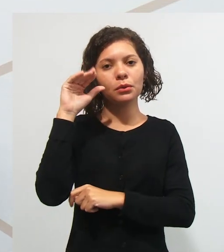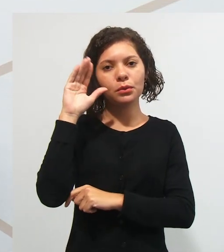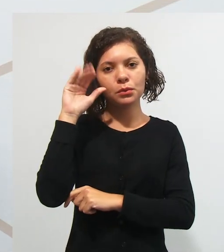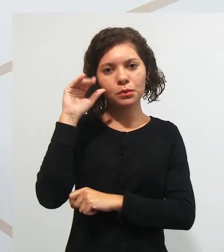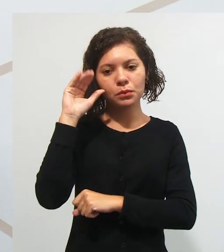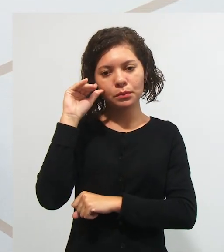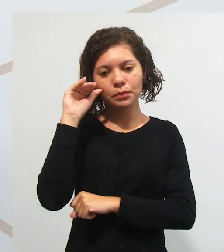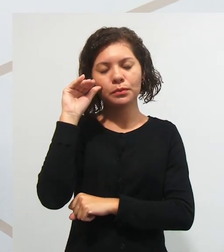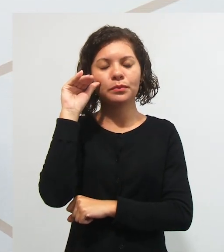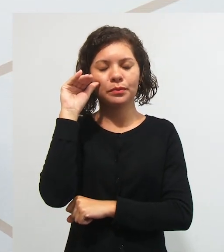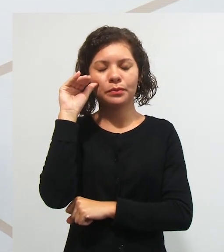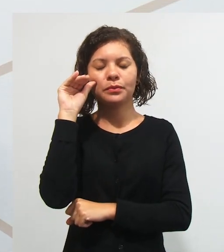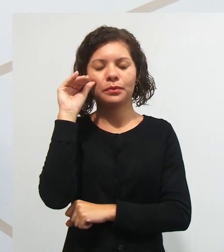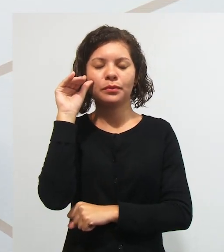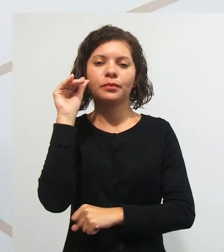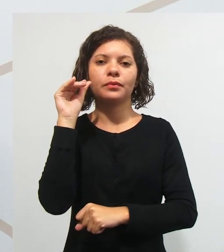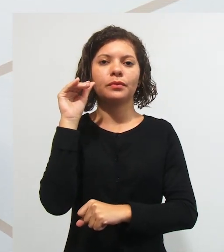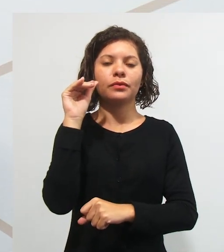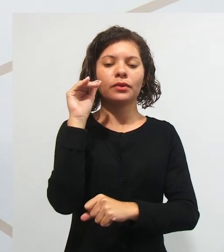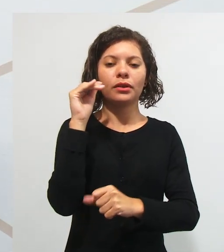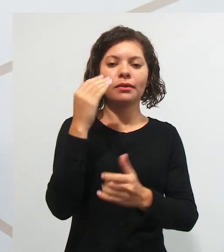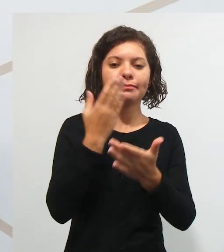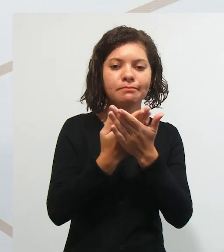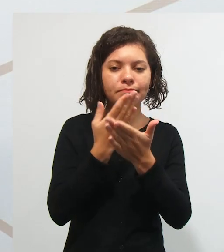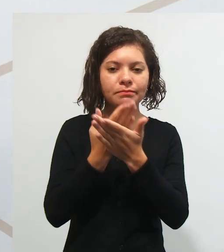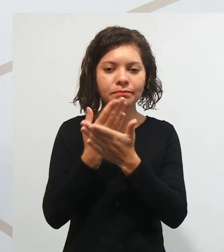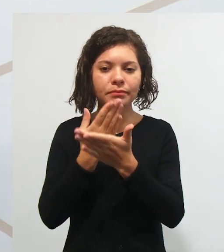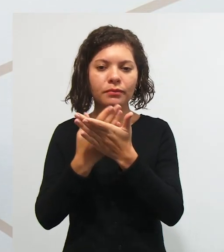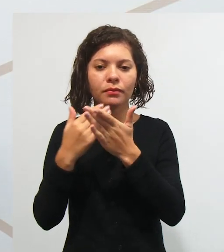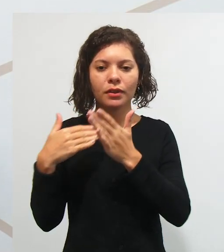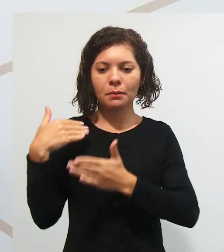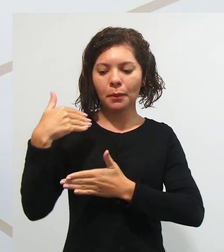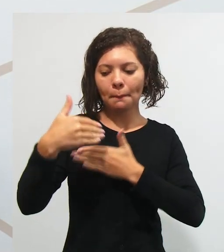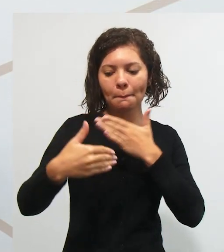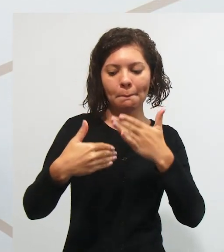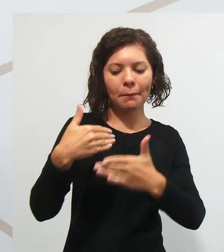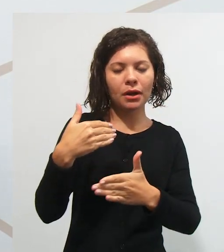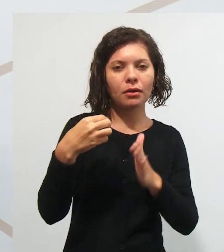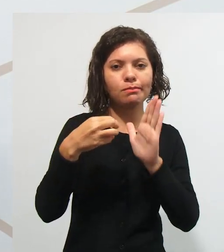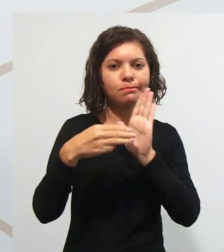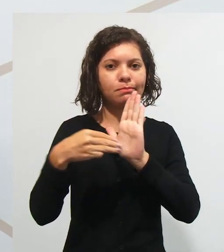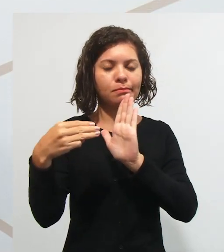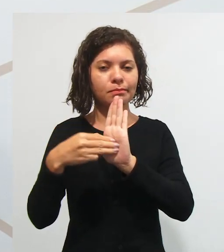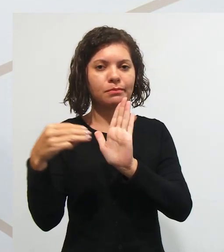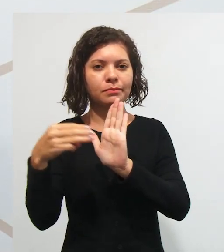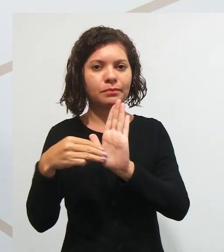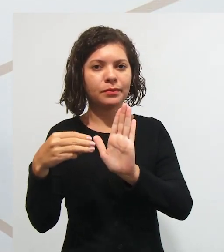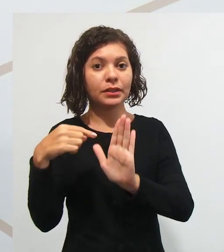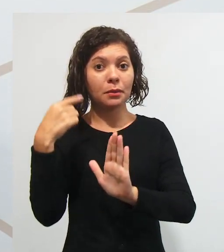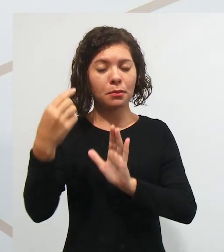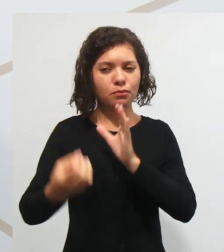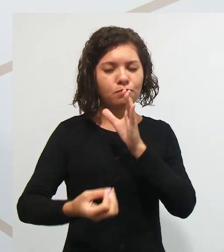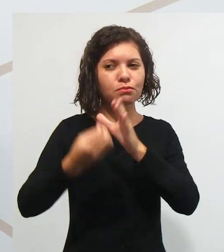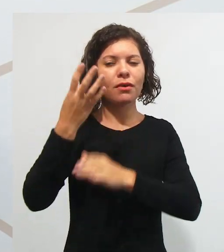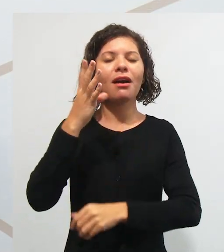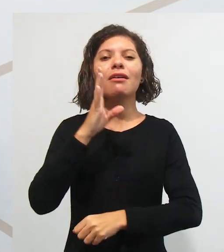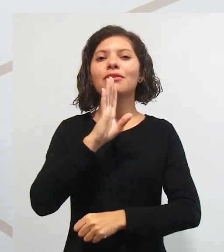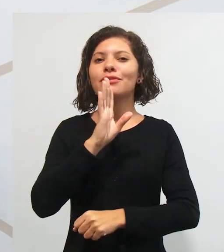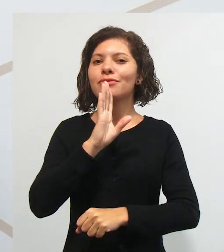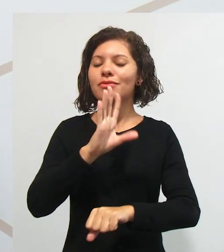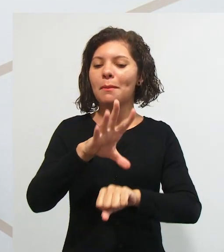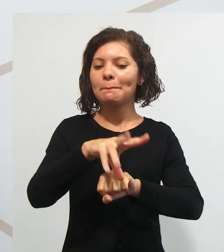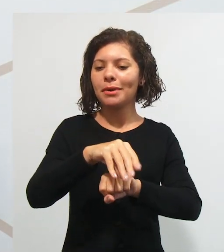epistemologicamente tratada num processo de rigor metodológico e gerou conhecimento, e esse conhecimento vai